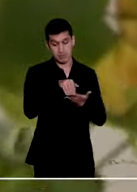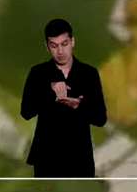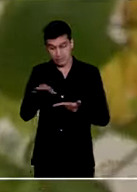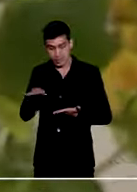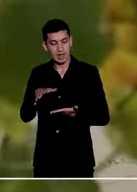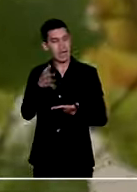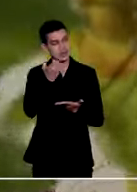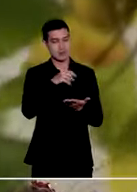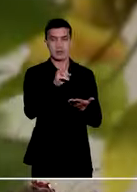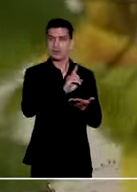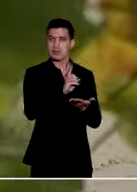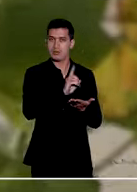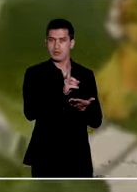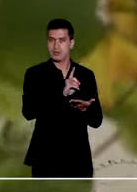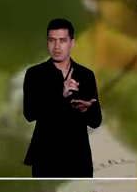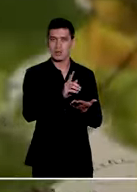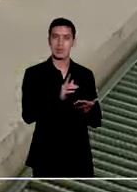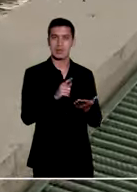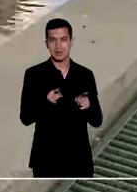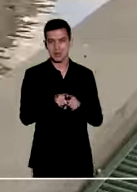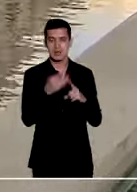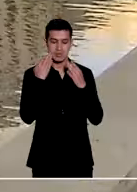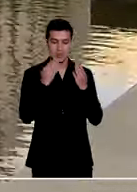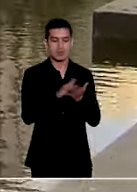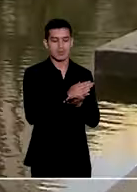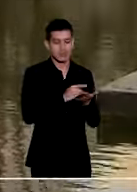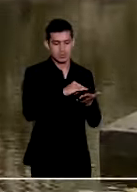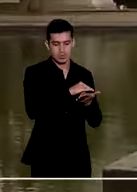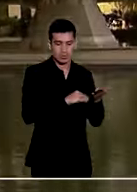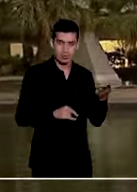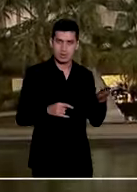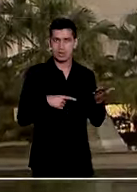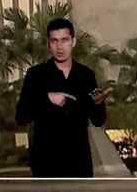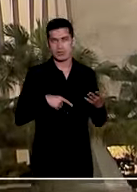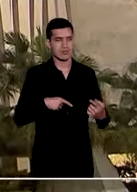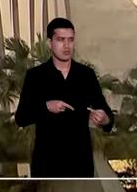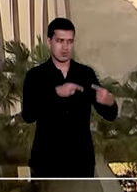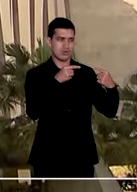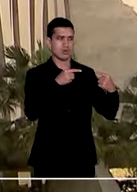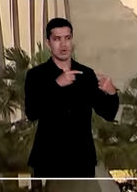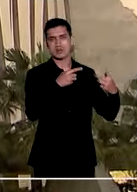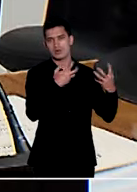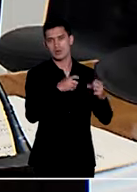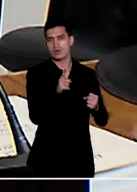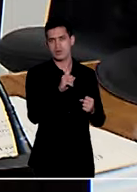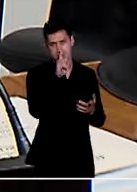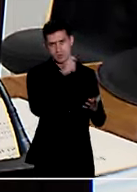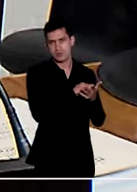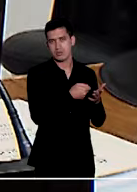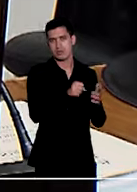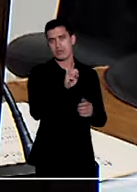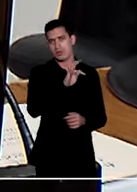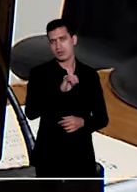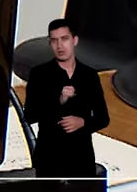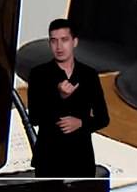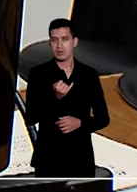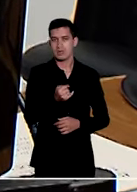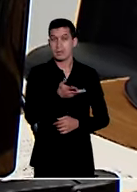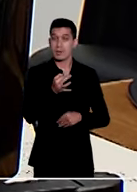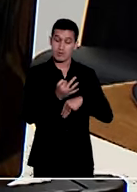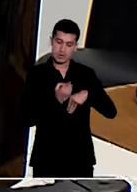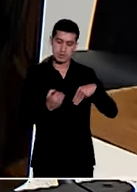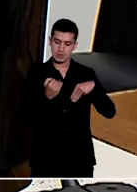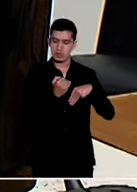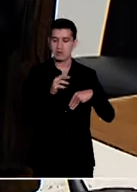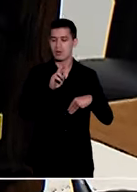subsidiaram a falência e portanto afrontaram indiretamente a decisão do STJ ao analisar o recurso o Ministro